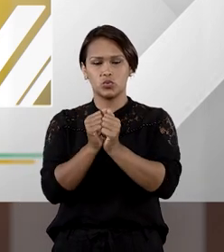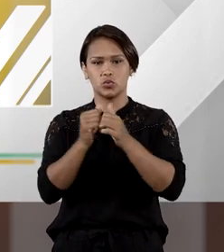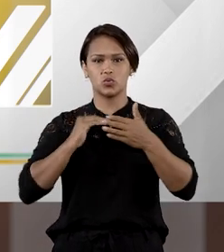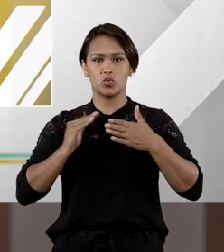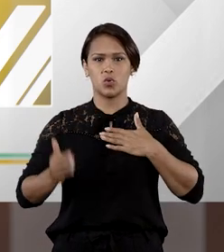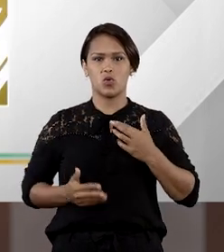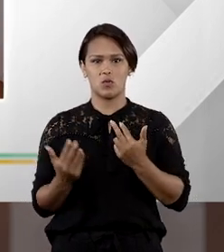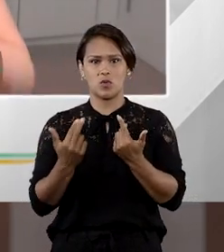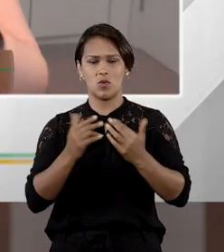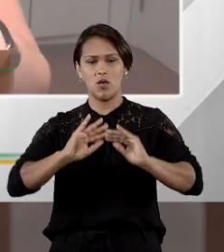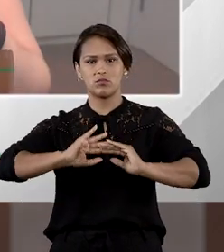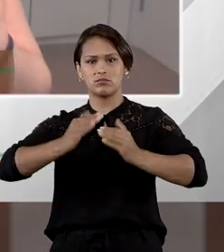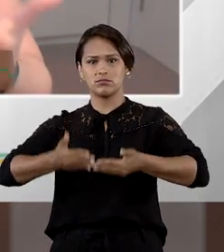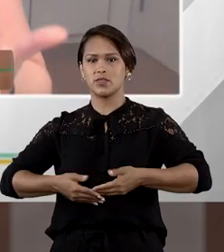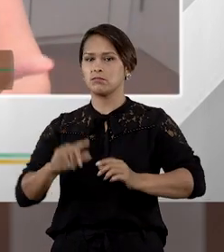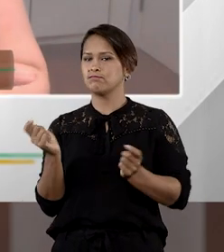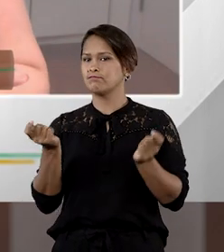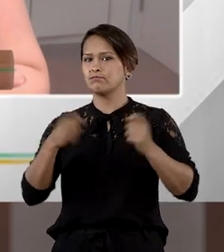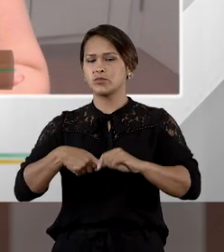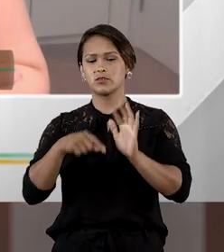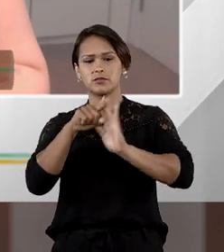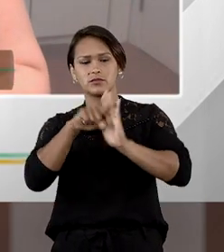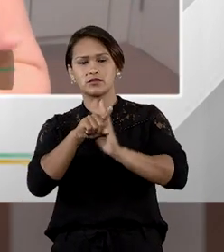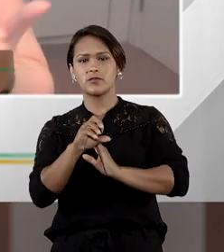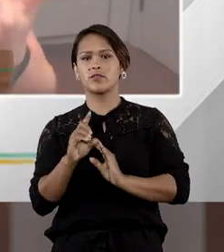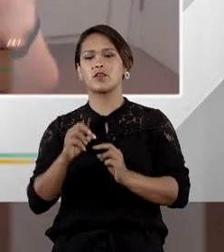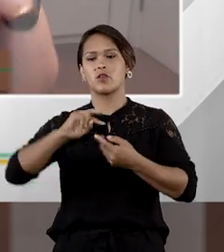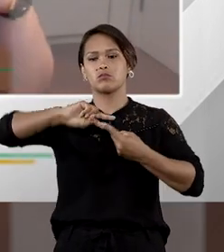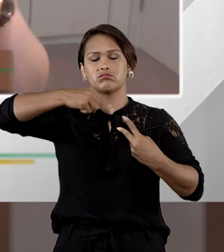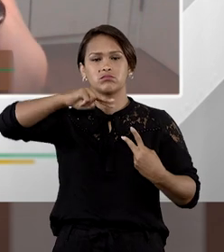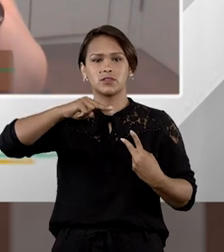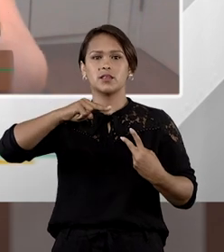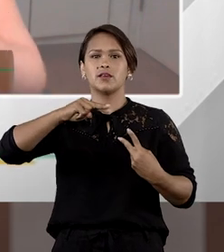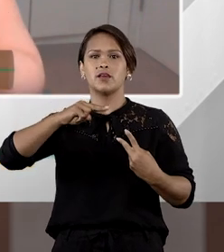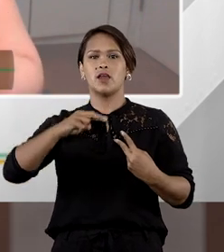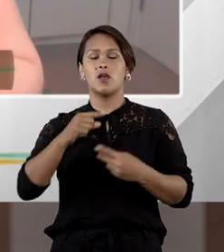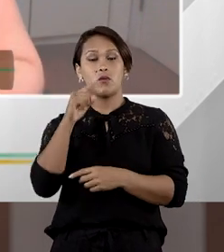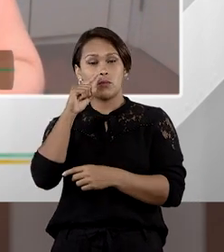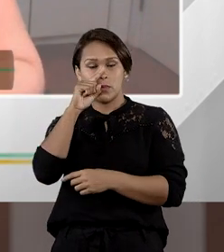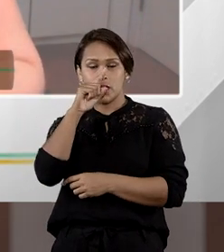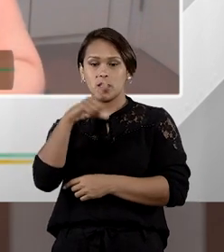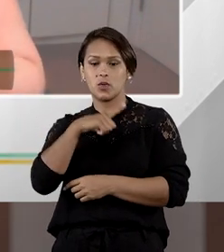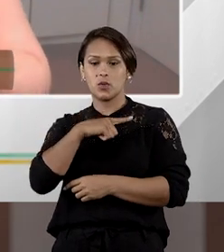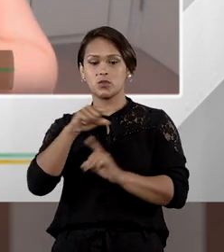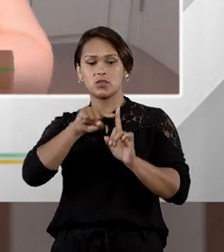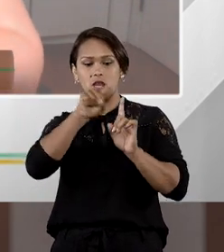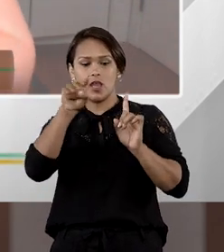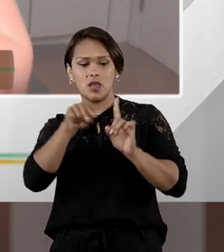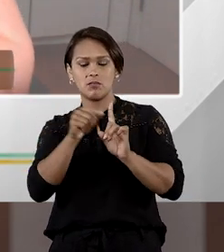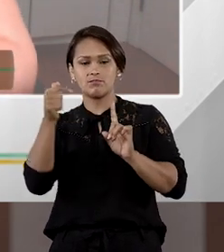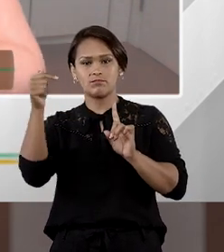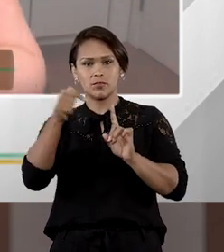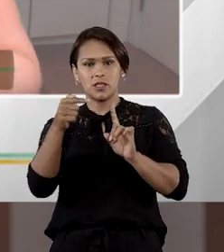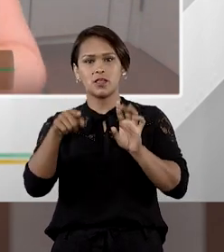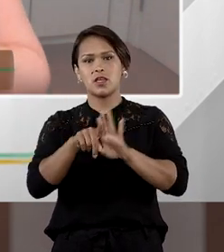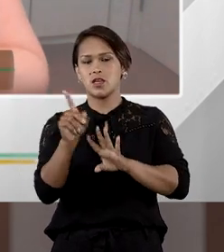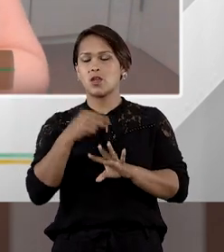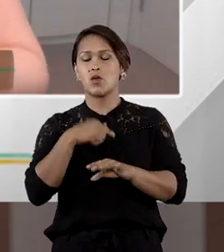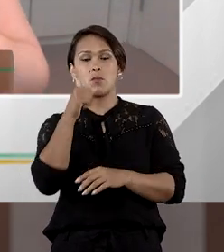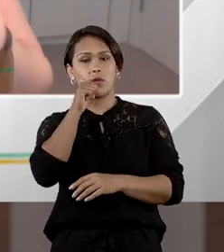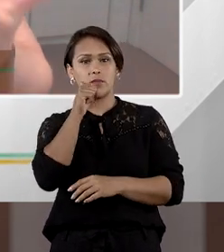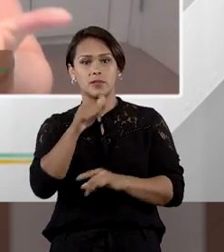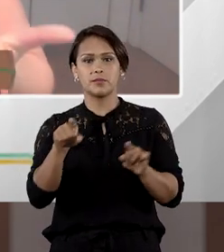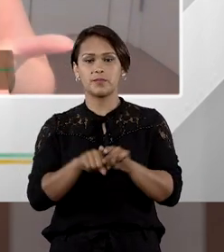nessa gestação, não é possível fazer o exame de DNA sem gerar algum risco para a criança, né, para o feto, para a mãe.